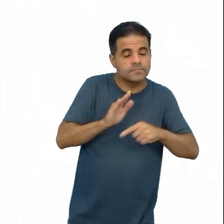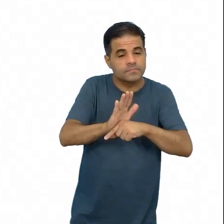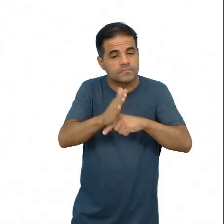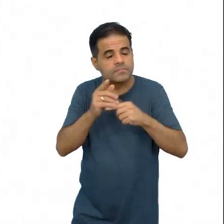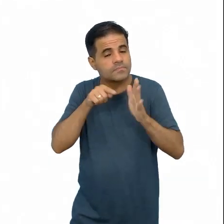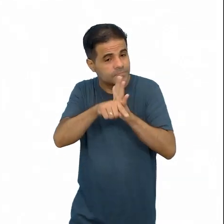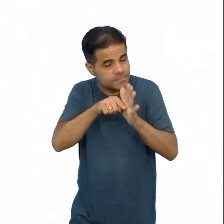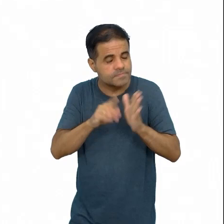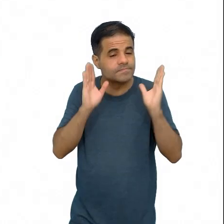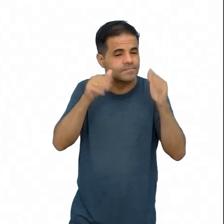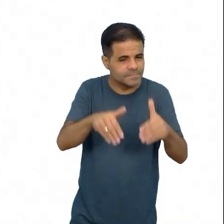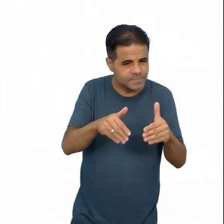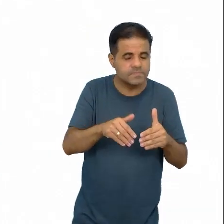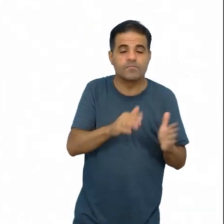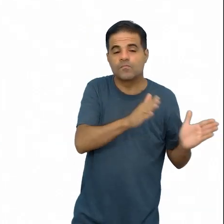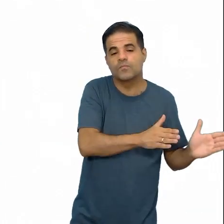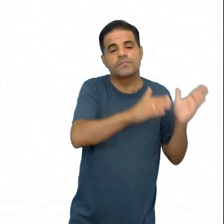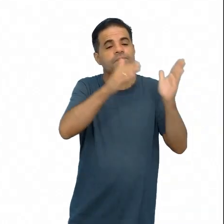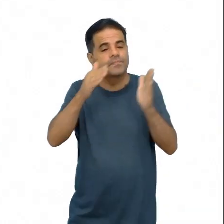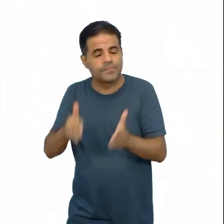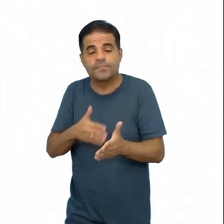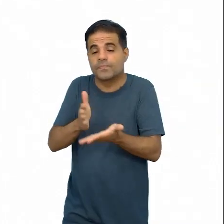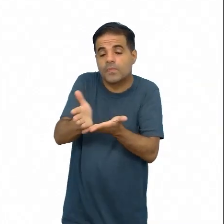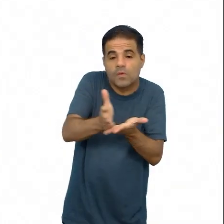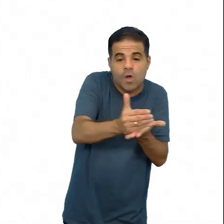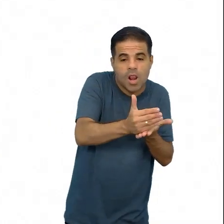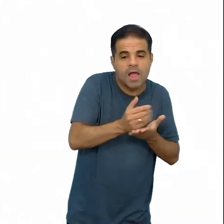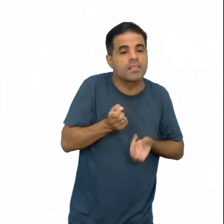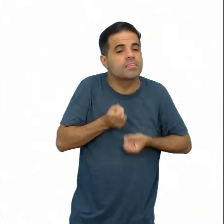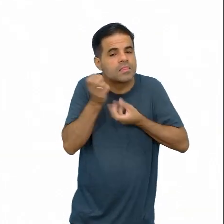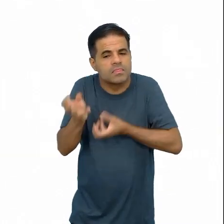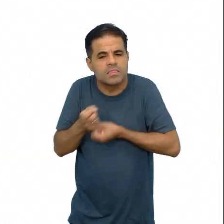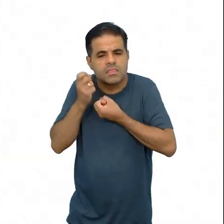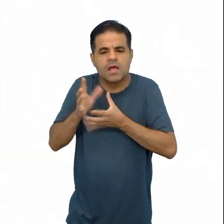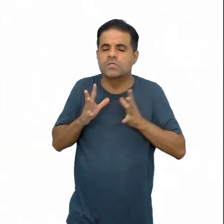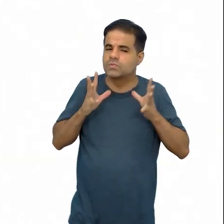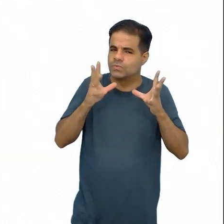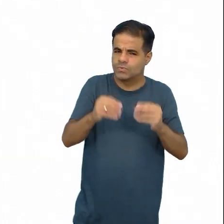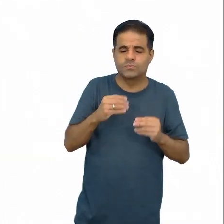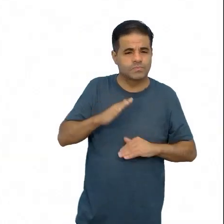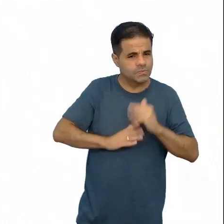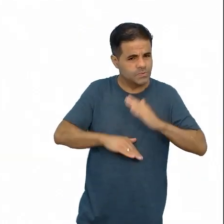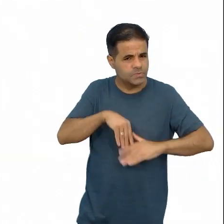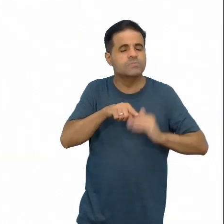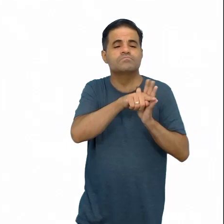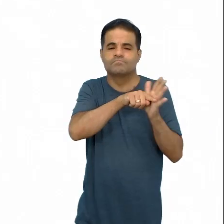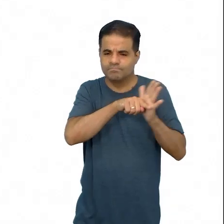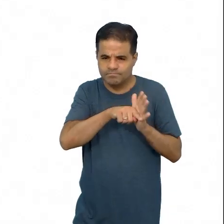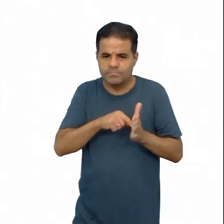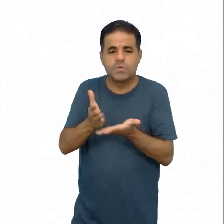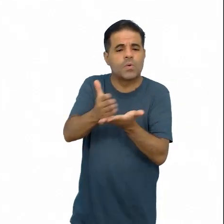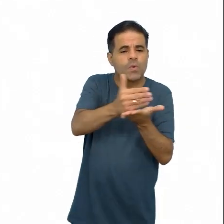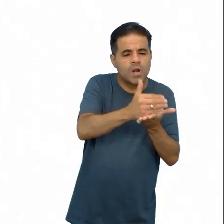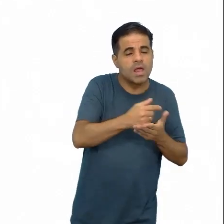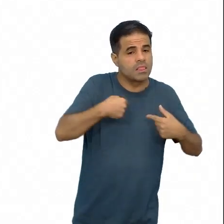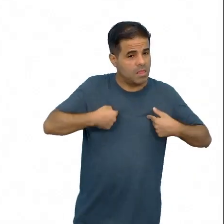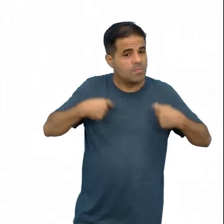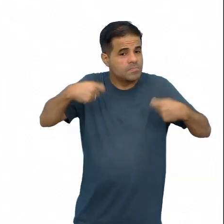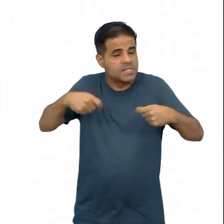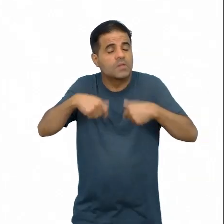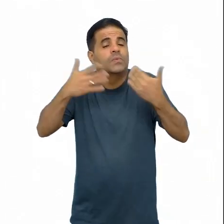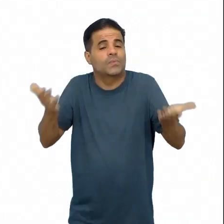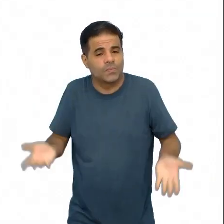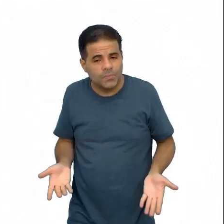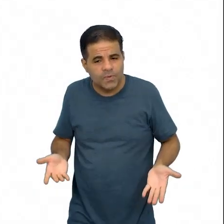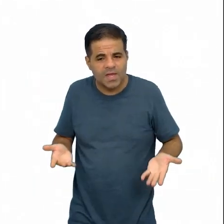nossa pesquisa. Aí nós vamos para a coleta de dados. O que é essa coleta de dados? Tudo que aquilo que eu pesquisei, eu vou fazer uma coleta, ou seja, o que eu vou precisar,